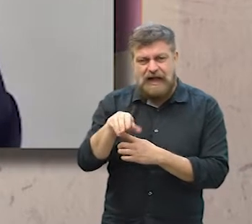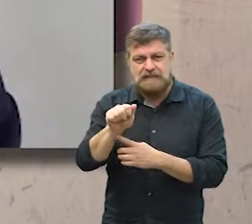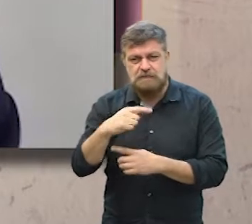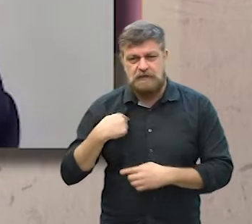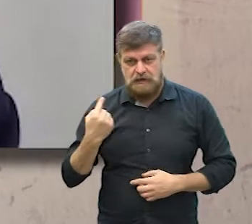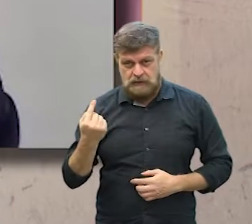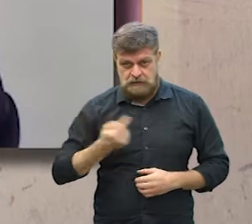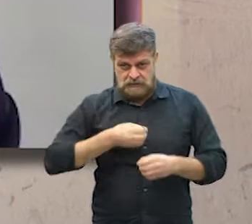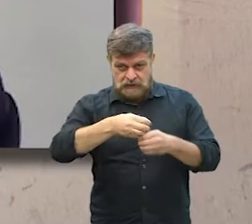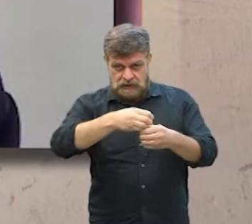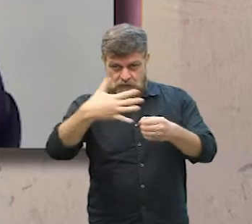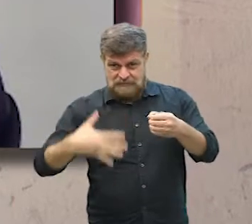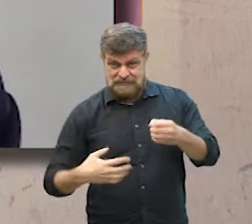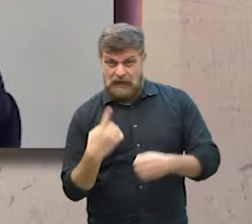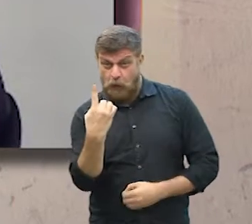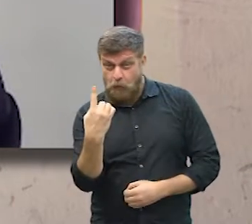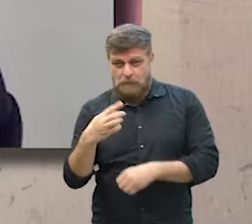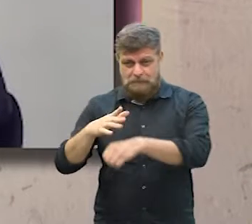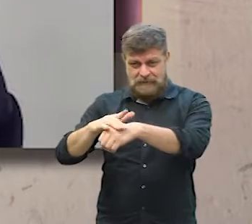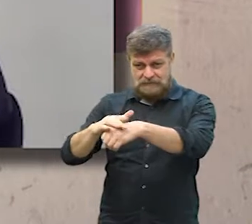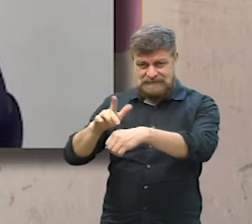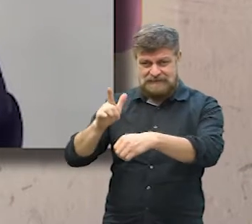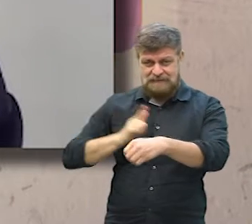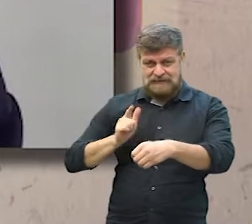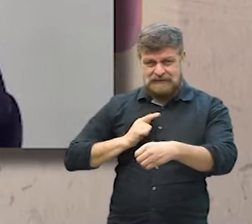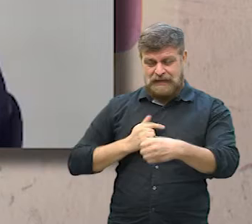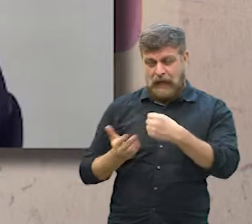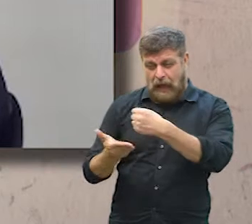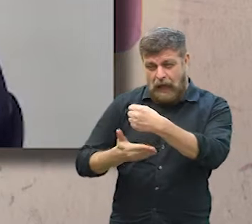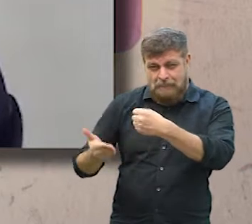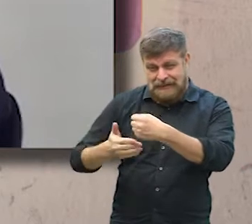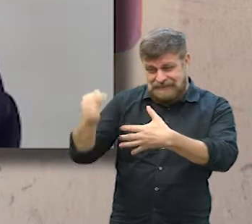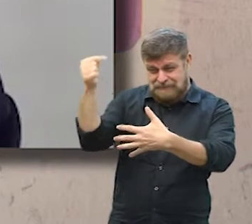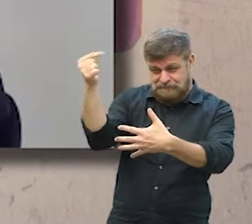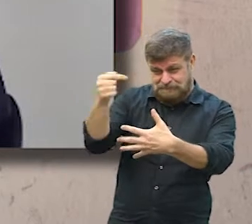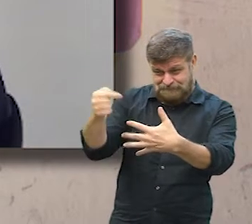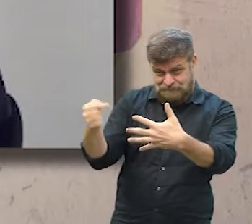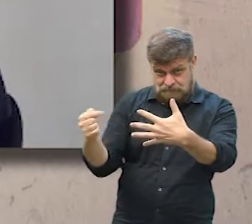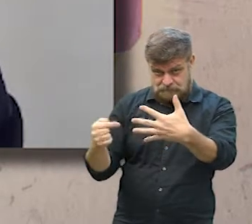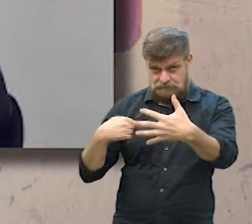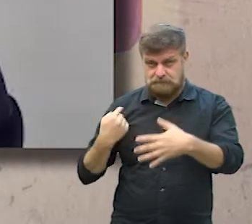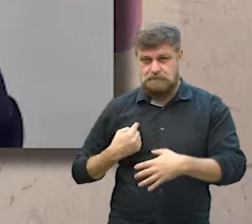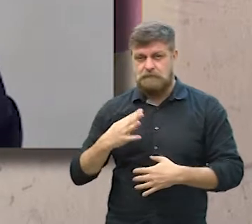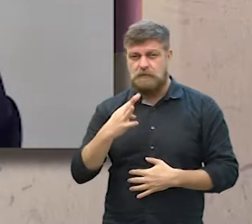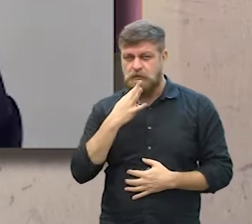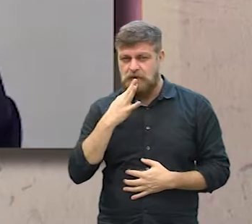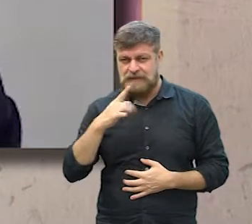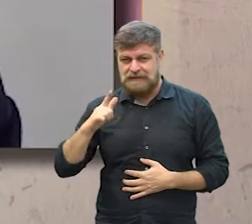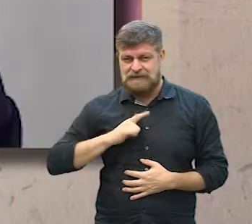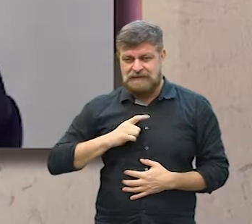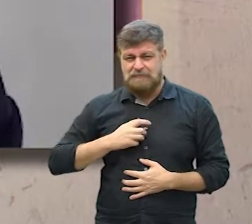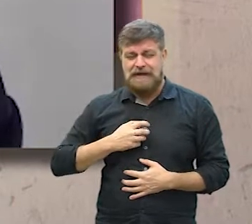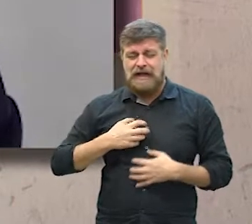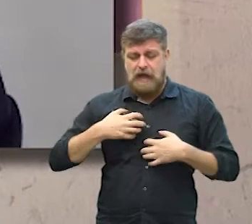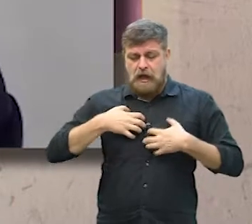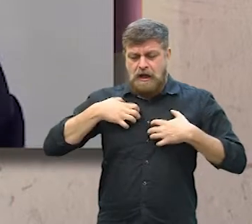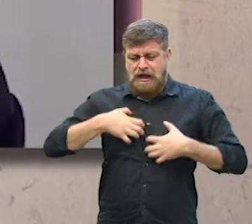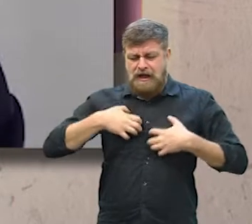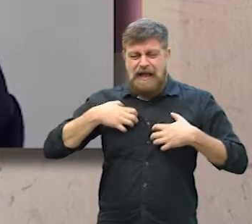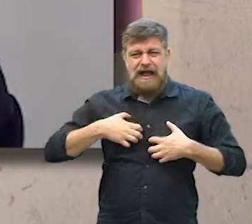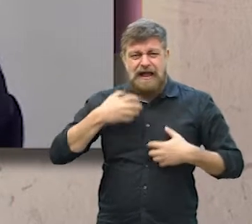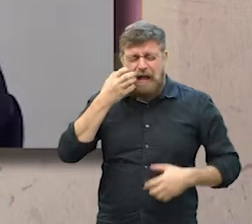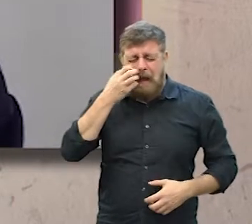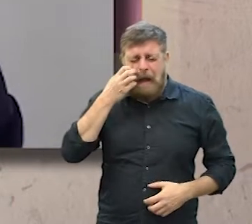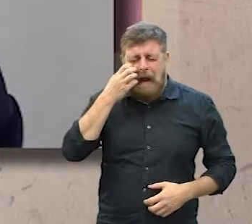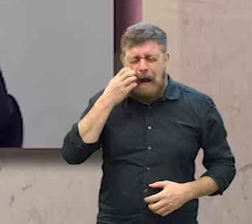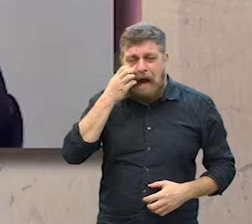considera uma asma uma doença única. A gente teria várias causas, mas a mais caracterizada, que a gente conhece mais realmente, é um processo alérgico, né?